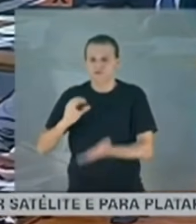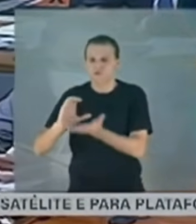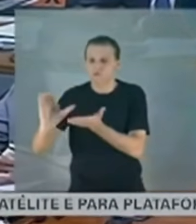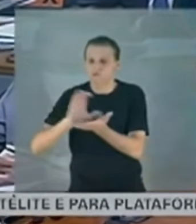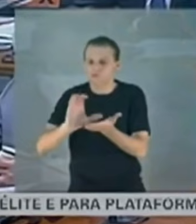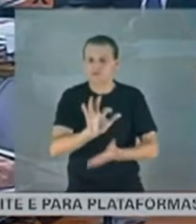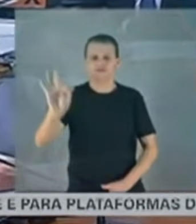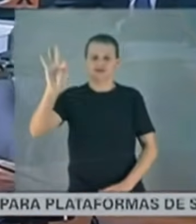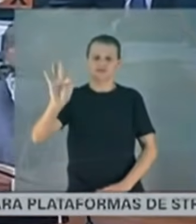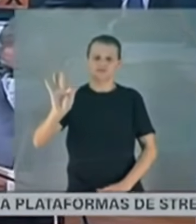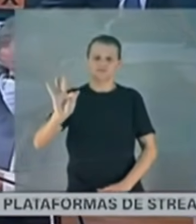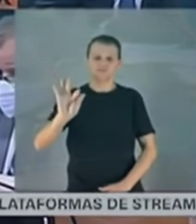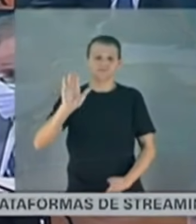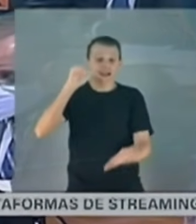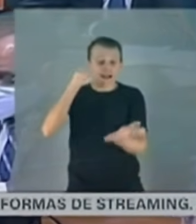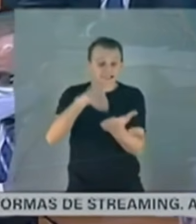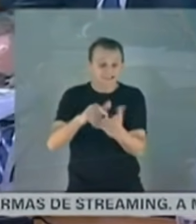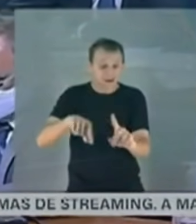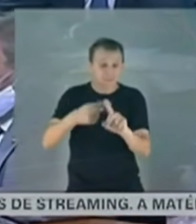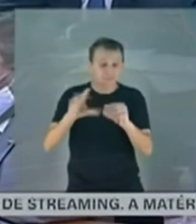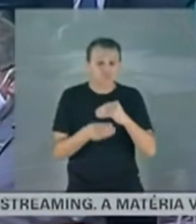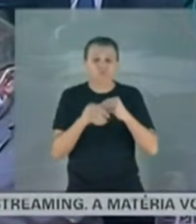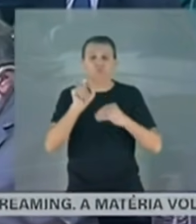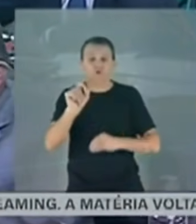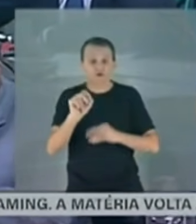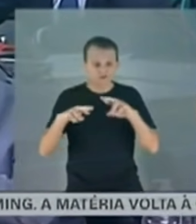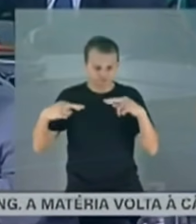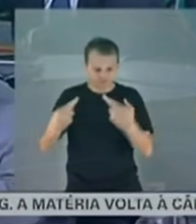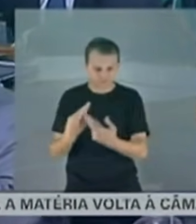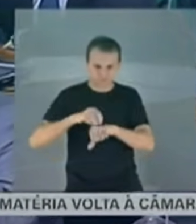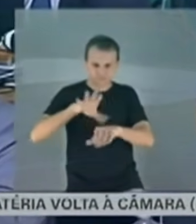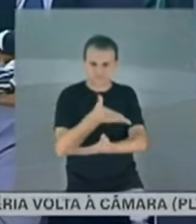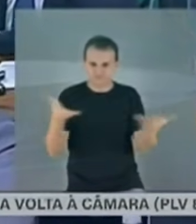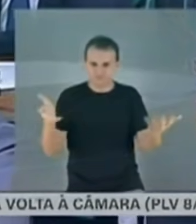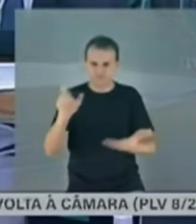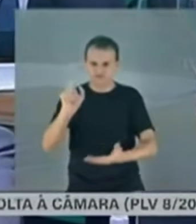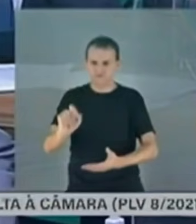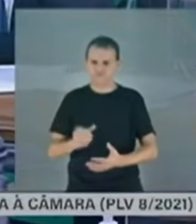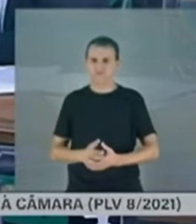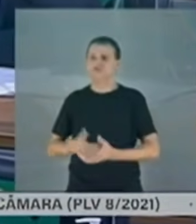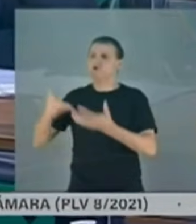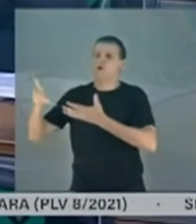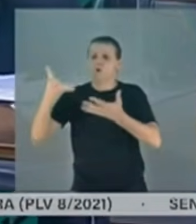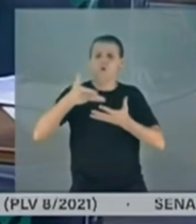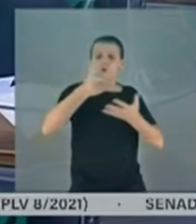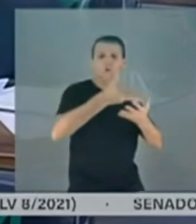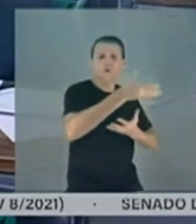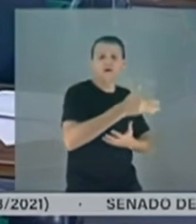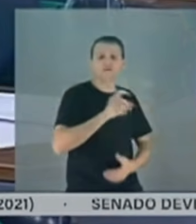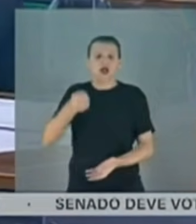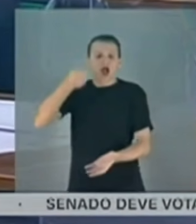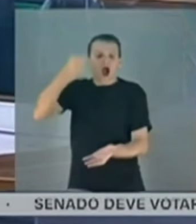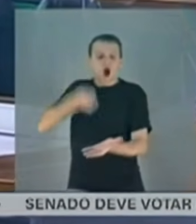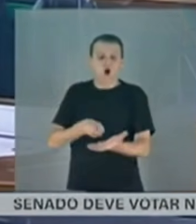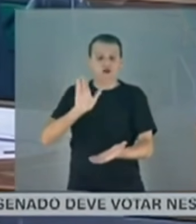E até, senhor presidente, para colocar para a comissão aqui, com relação a essa questão, convoca governador, não convoca, uma questão de ordem